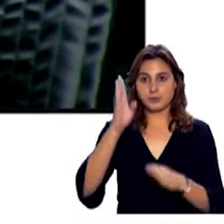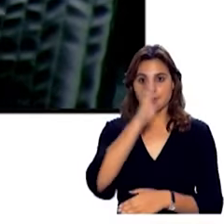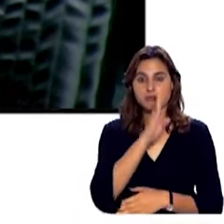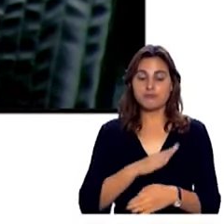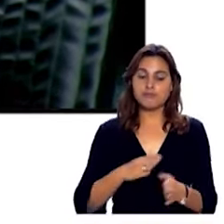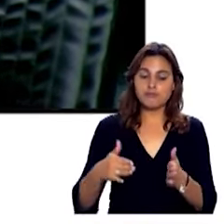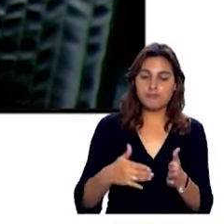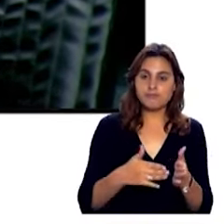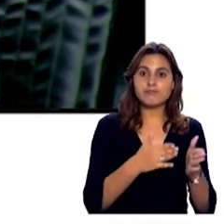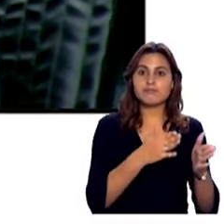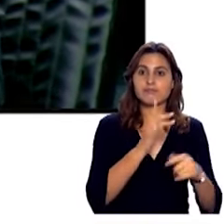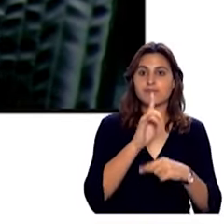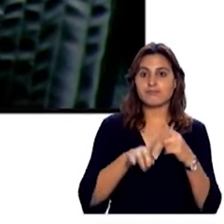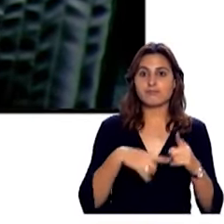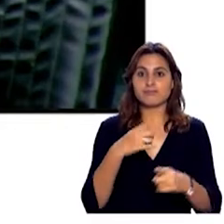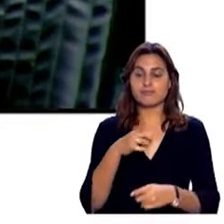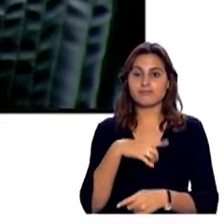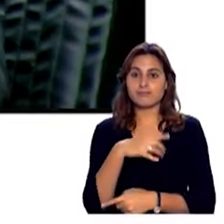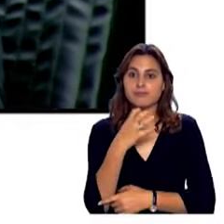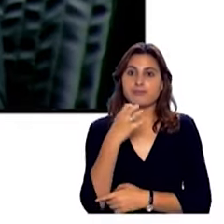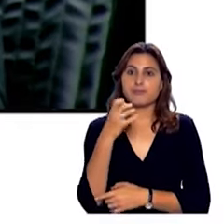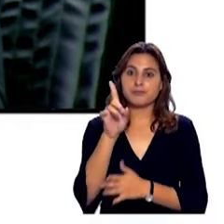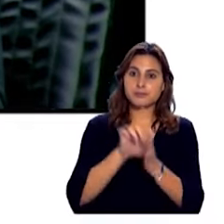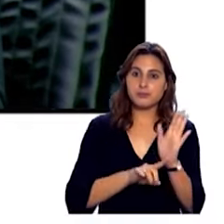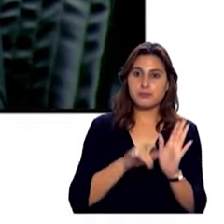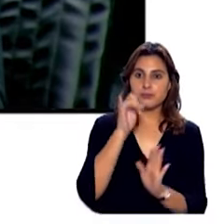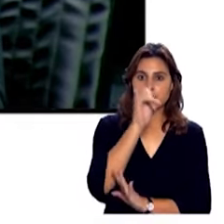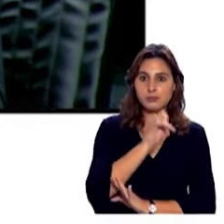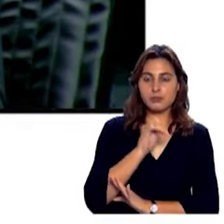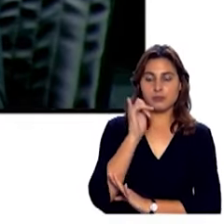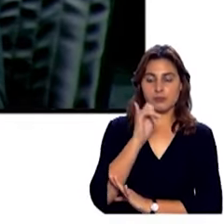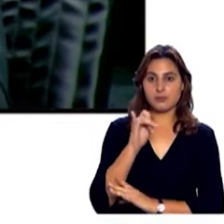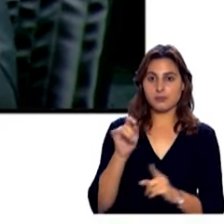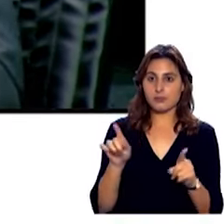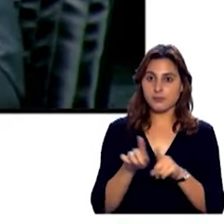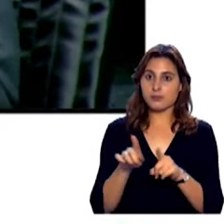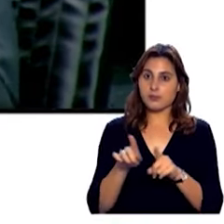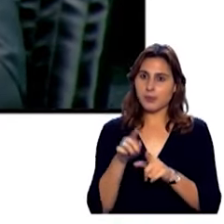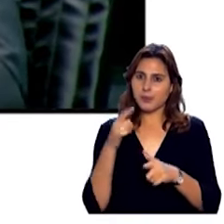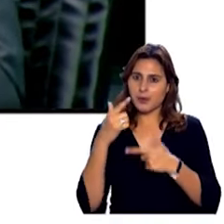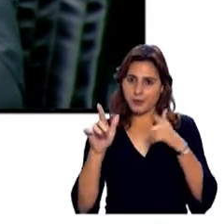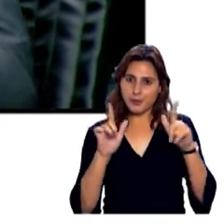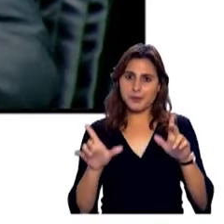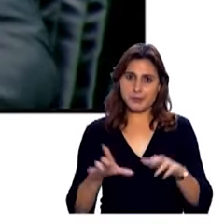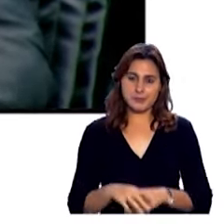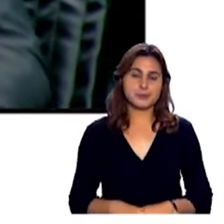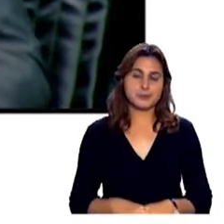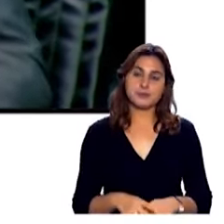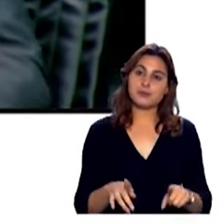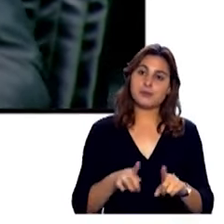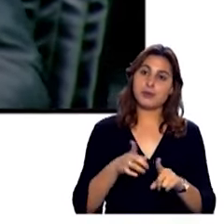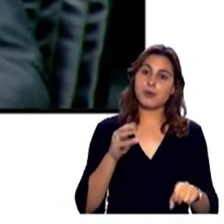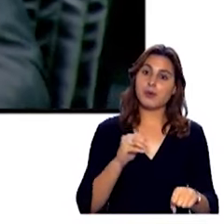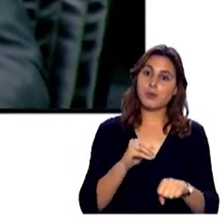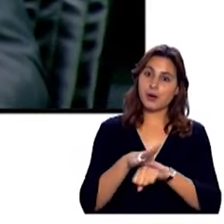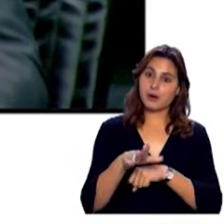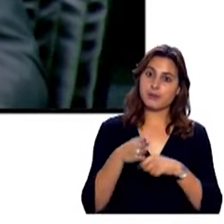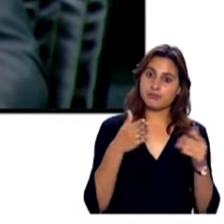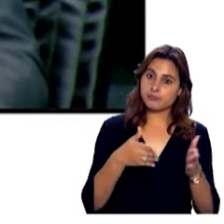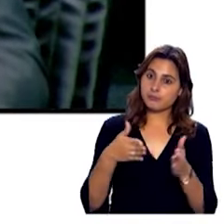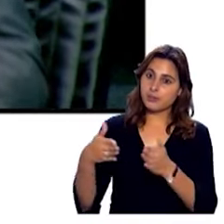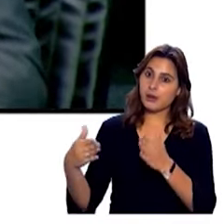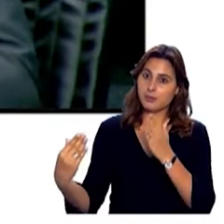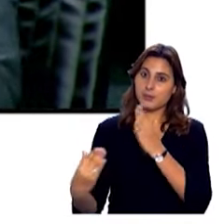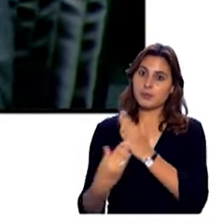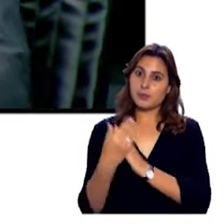importante influência do direito italiano e mais recentemente também de outros modelos mas orientou a prática processual brasileira por muito